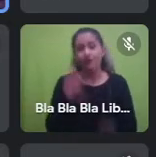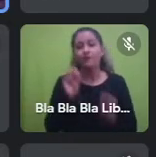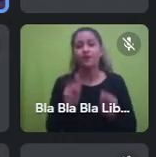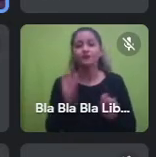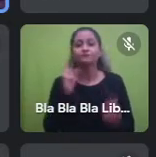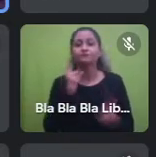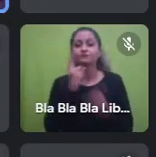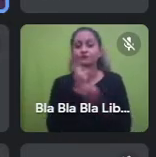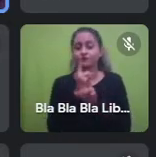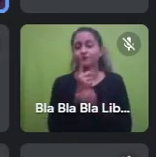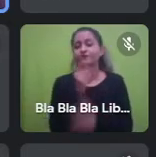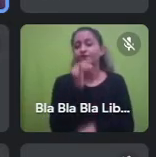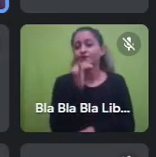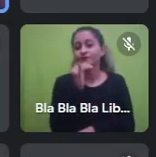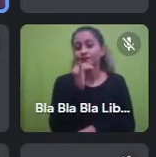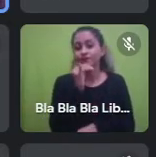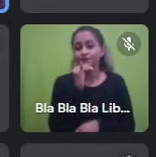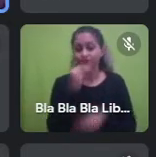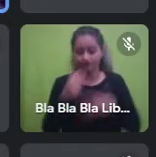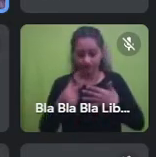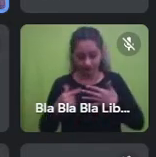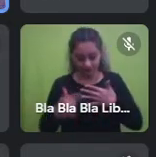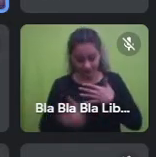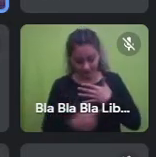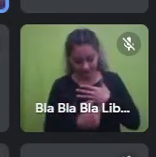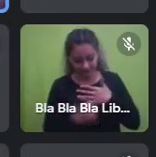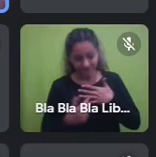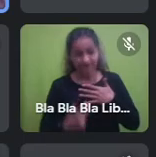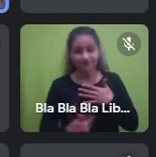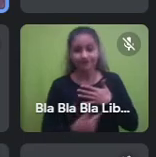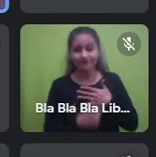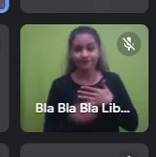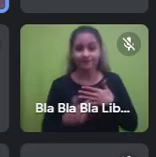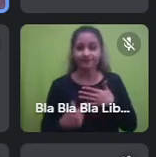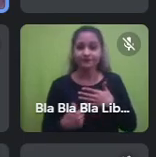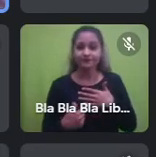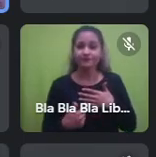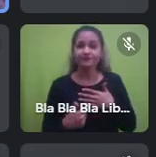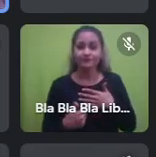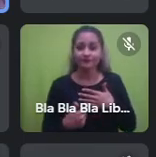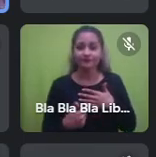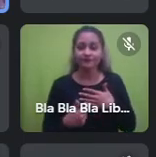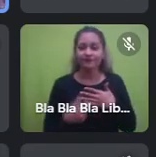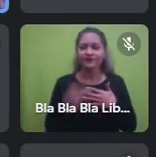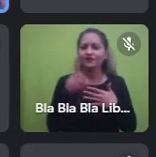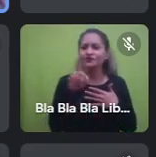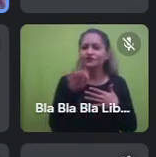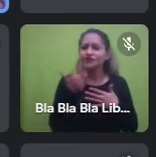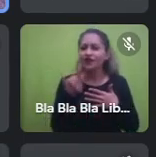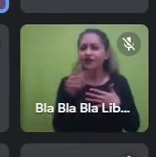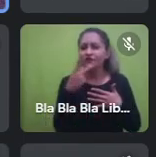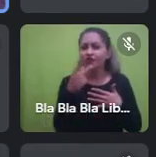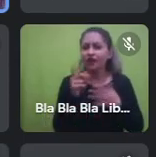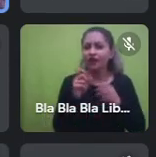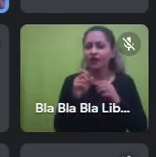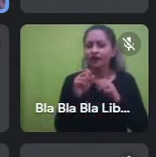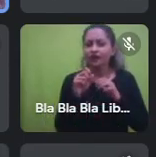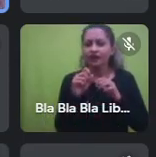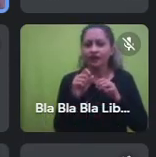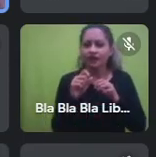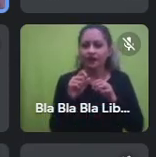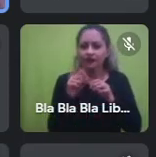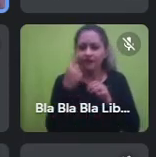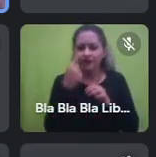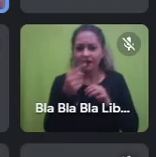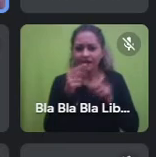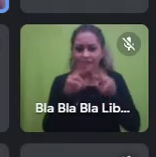localizar o parênquima renal, por exemplo. Diego, quem é que está com a apresentação? Foca na medula